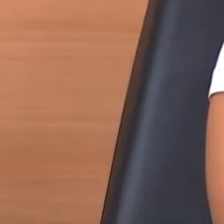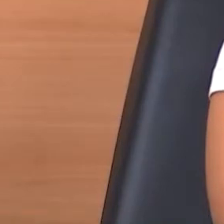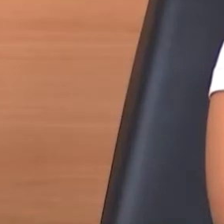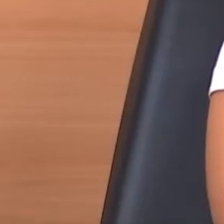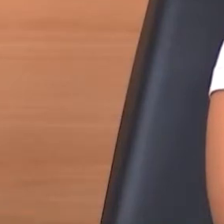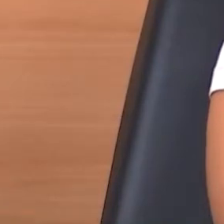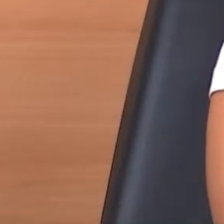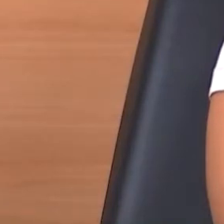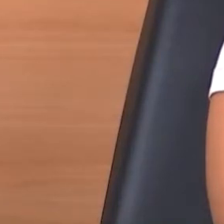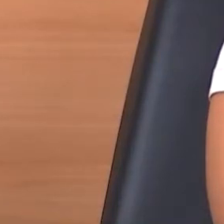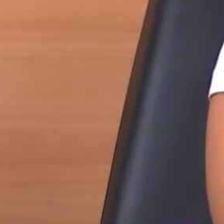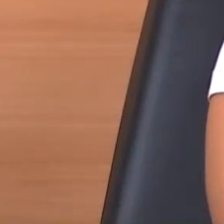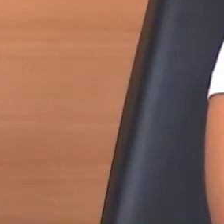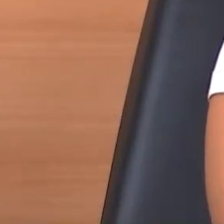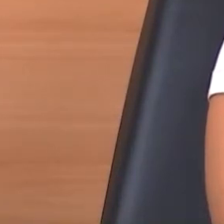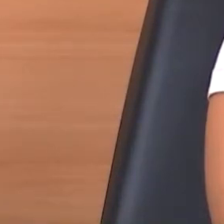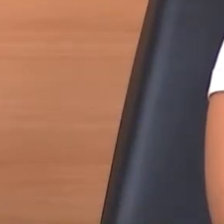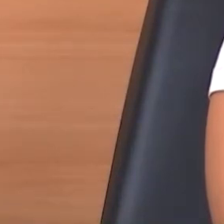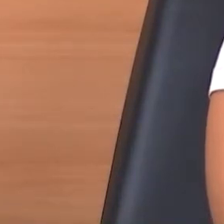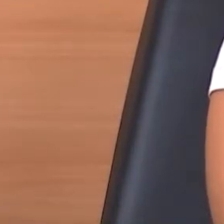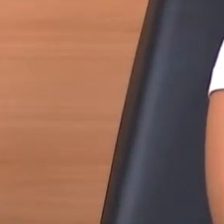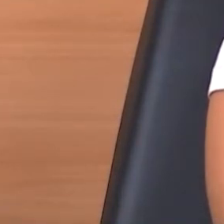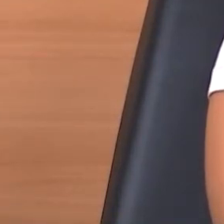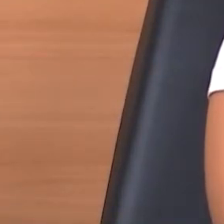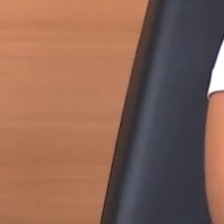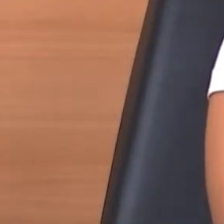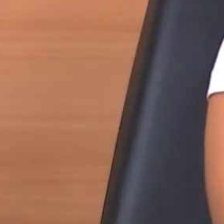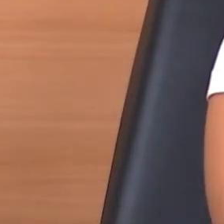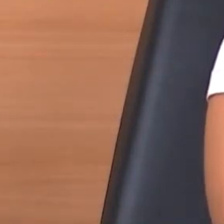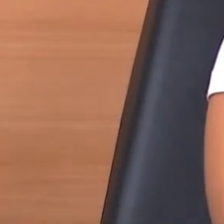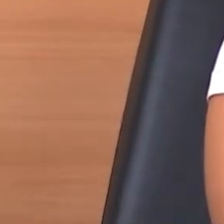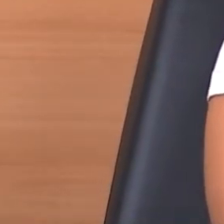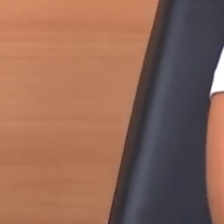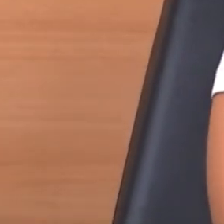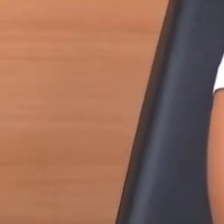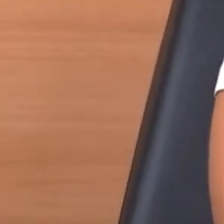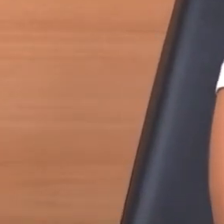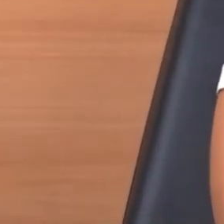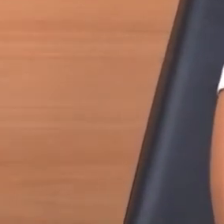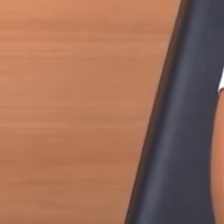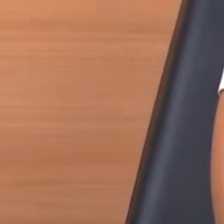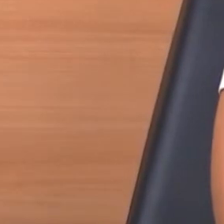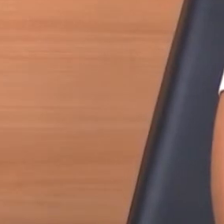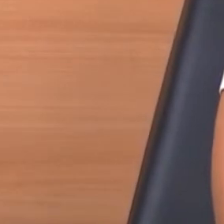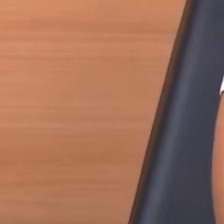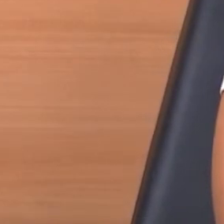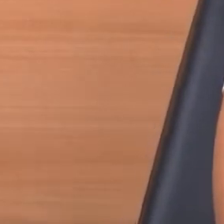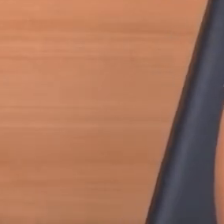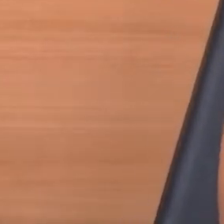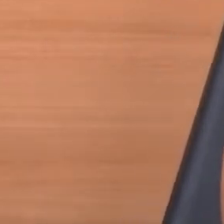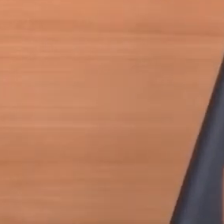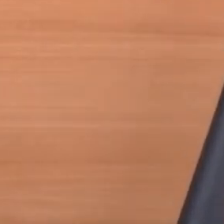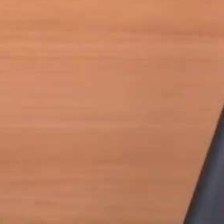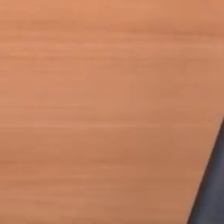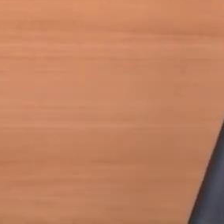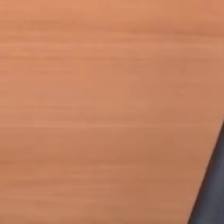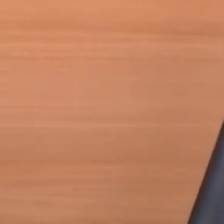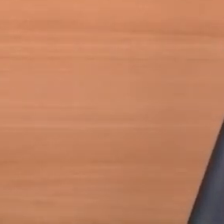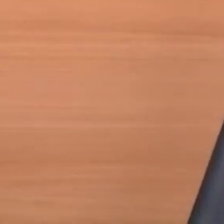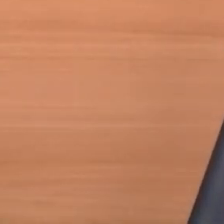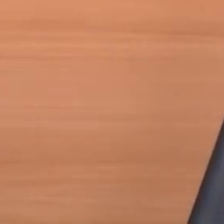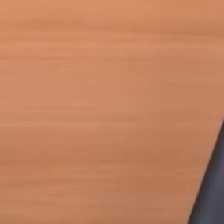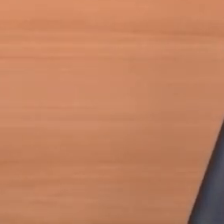com a máxima segurança e firmeza para dizer a respeito de tudo isso, mas são questões tão